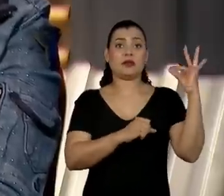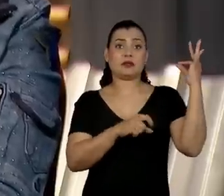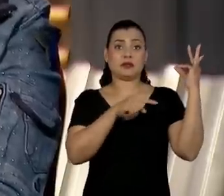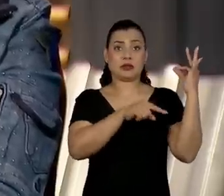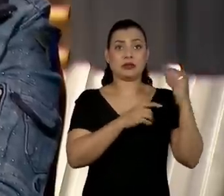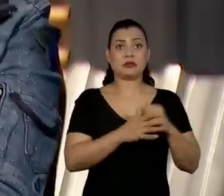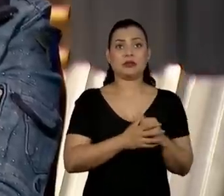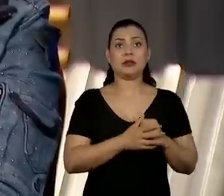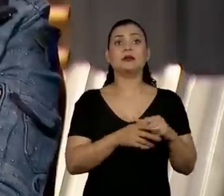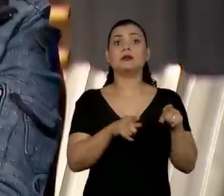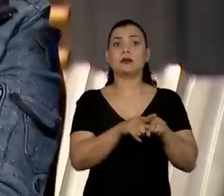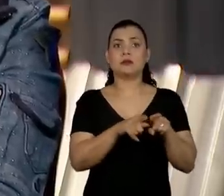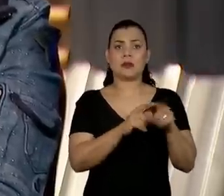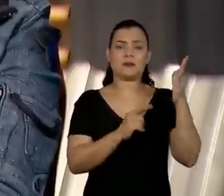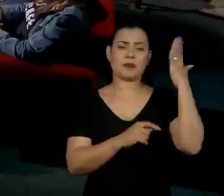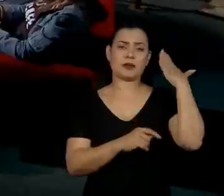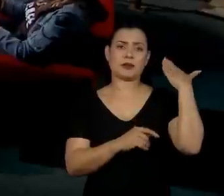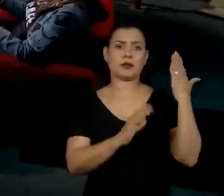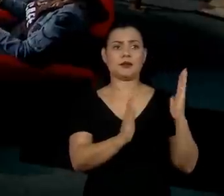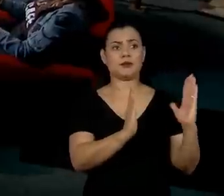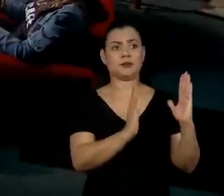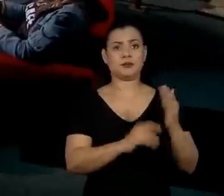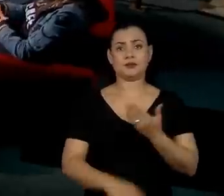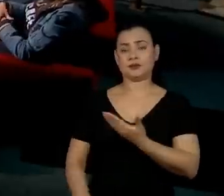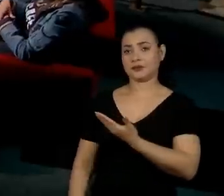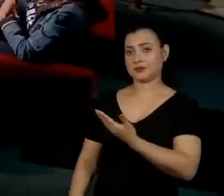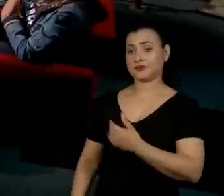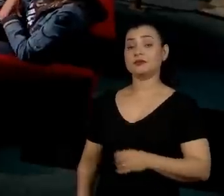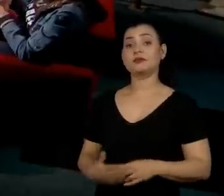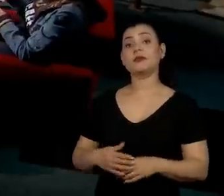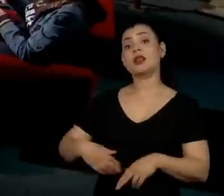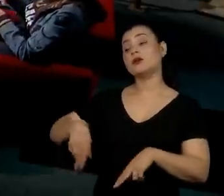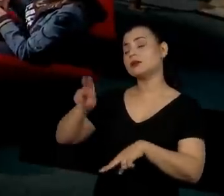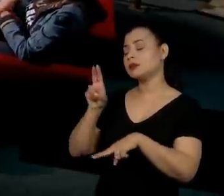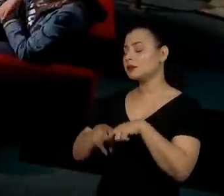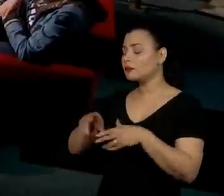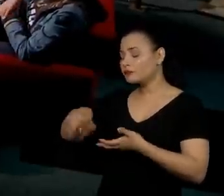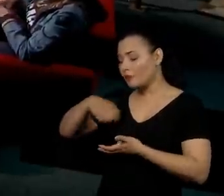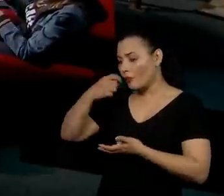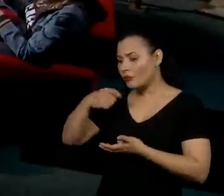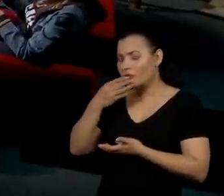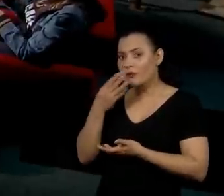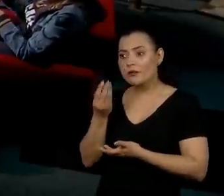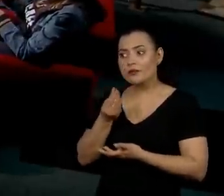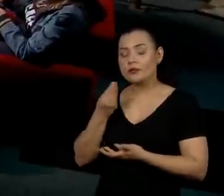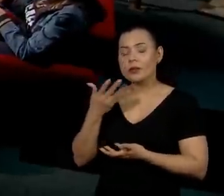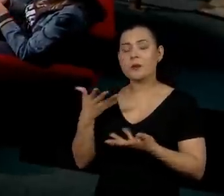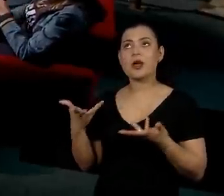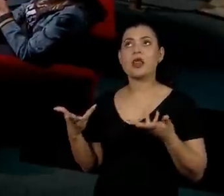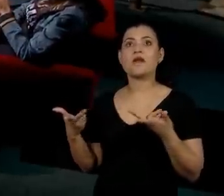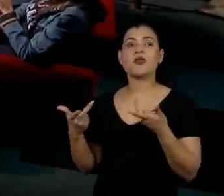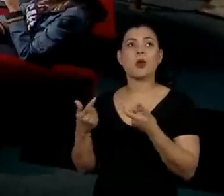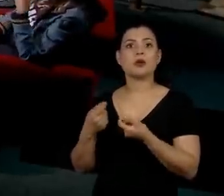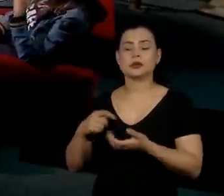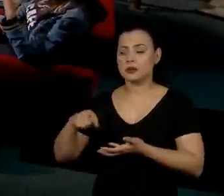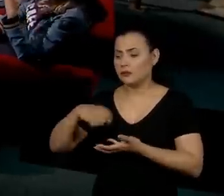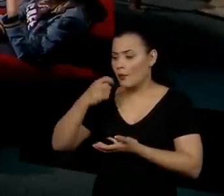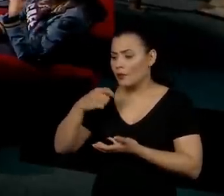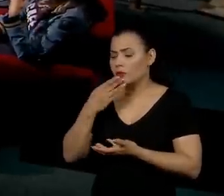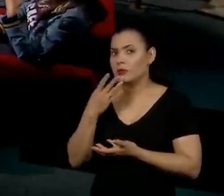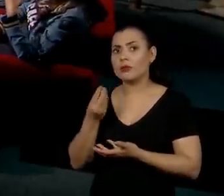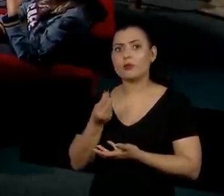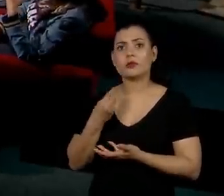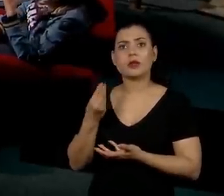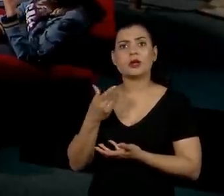na Ricardo na época aí eu sentei para comer fiquei nossa comida maravilhosa falei nossa que